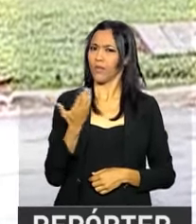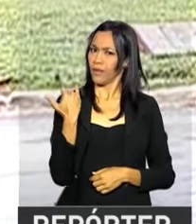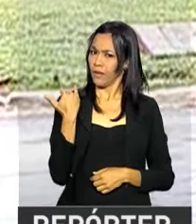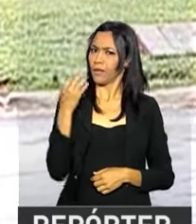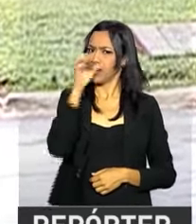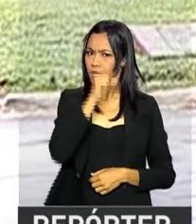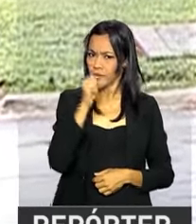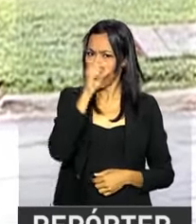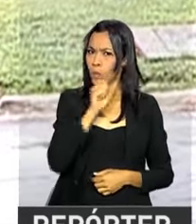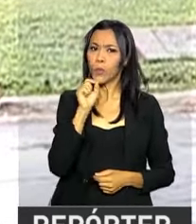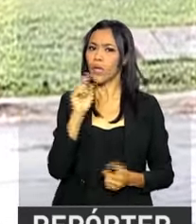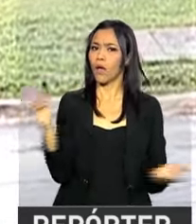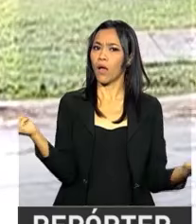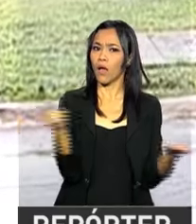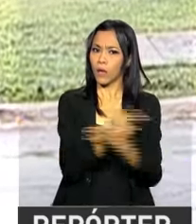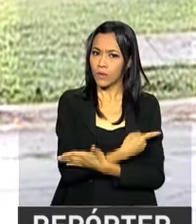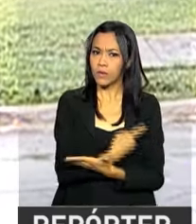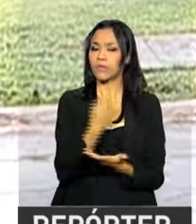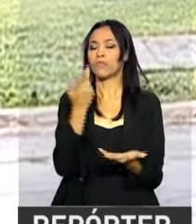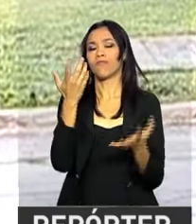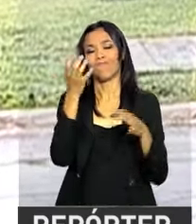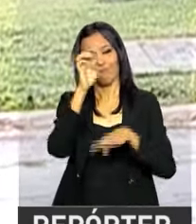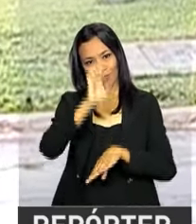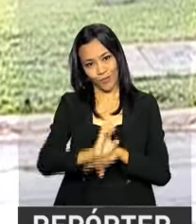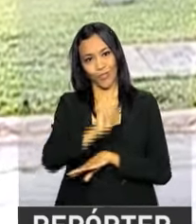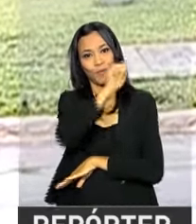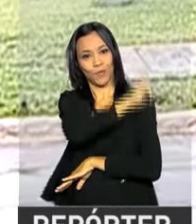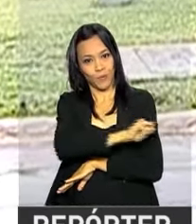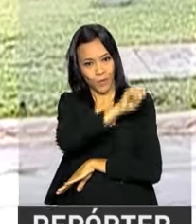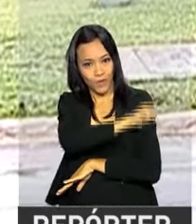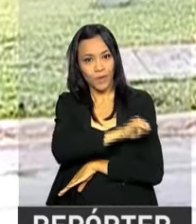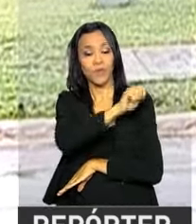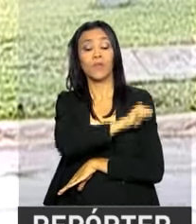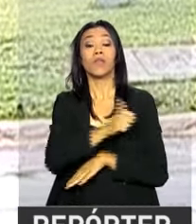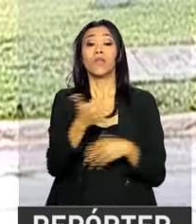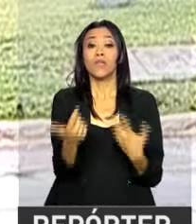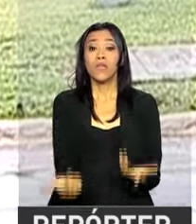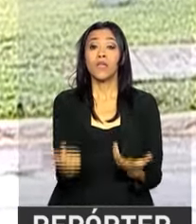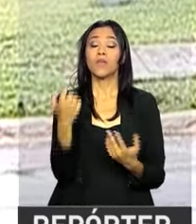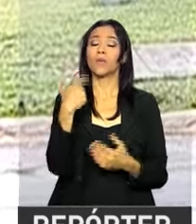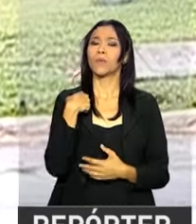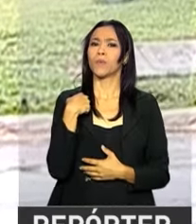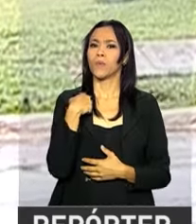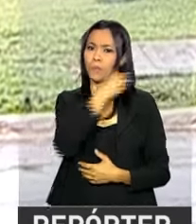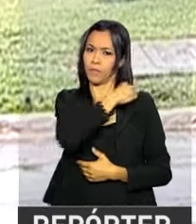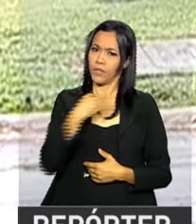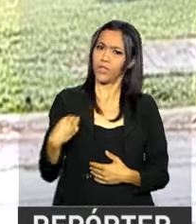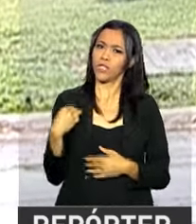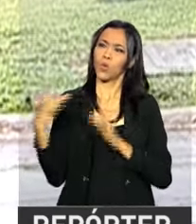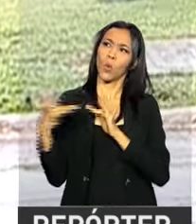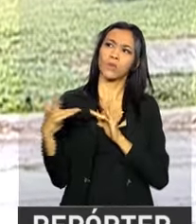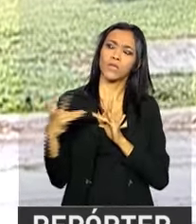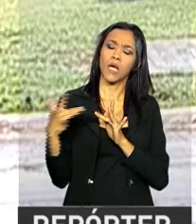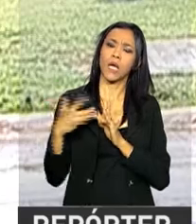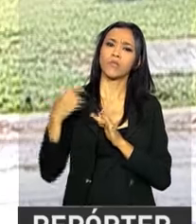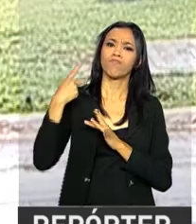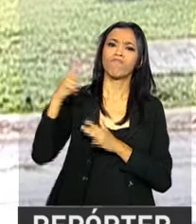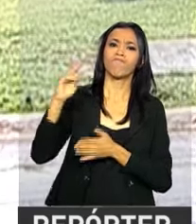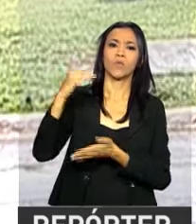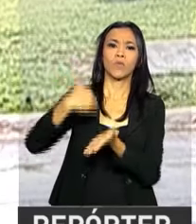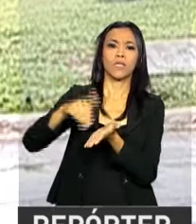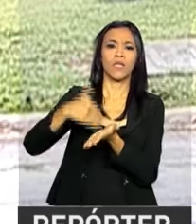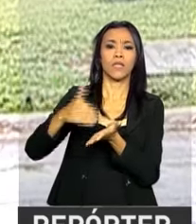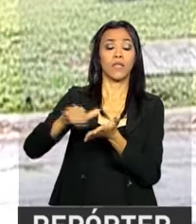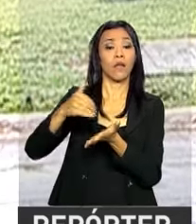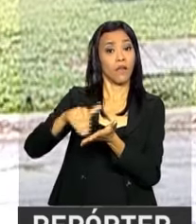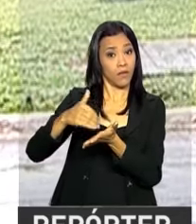sábado os fatos ocorridos no Rio de Janeiro e que o ministro vem mantendo o contato direto com o secretário de segurança